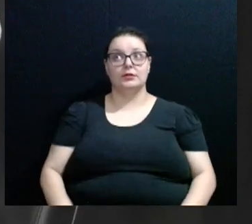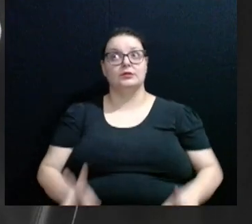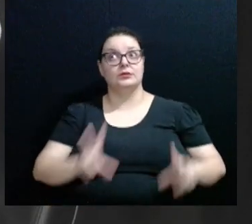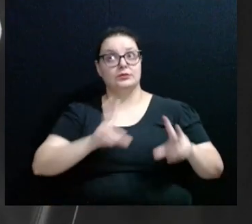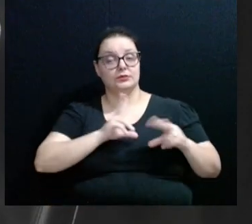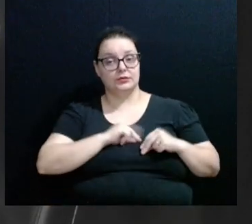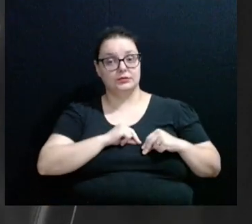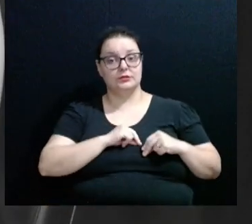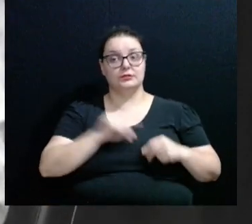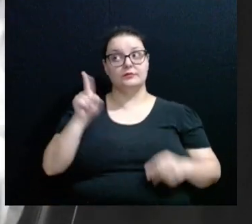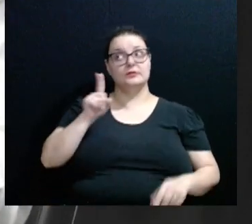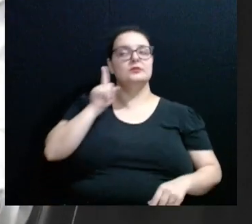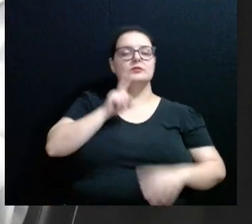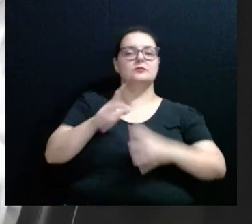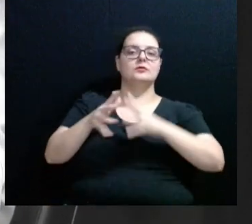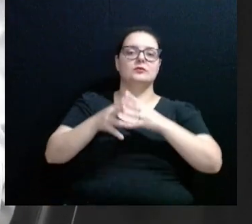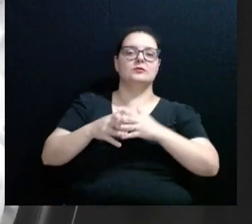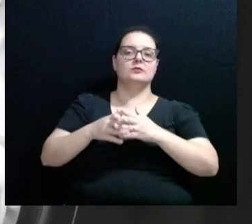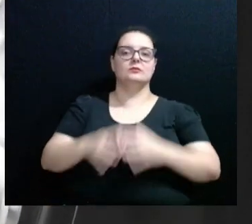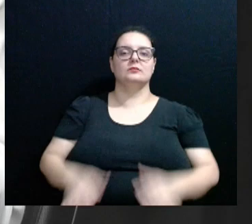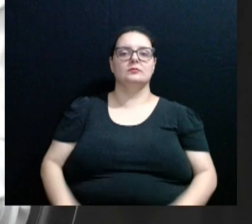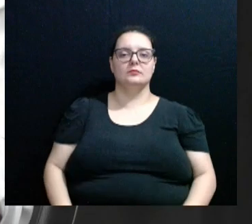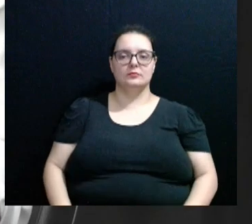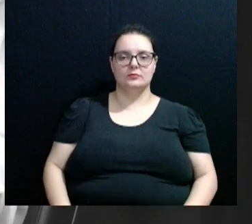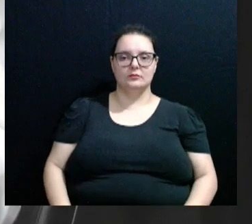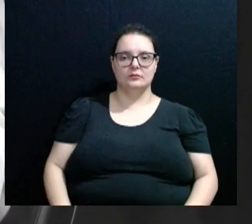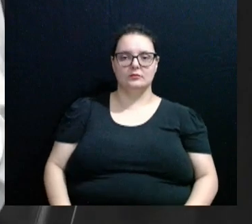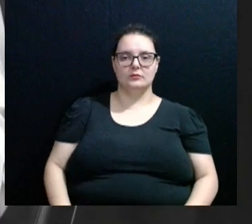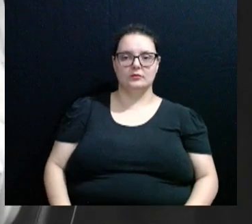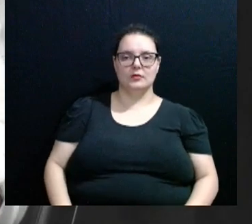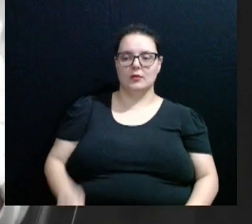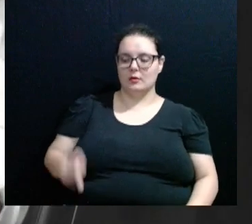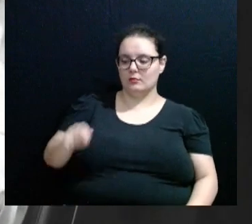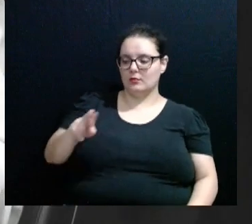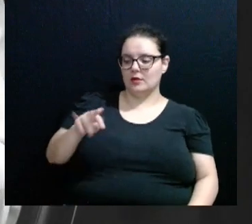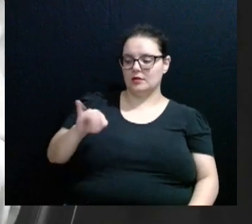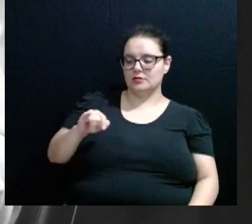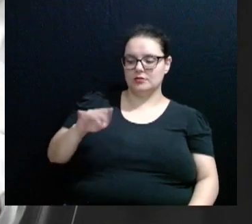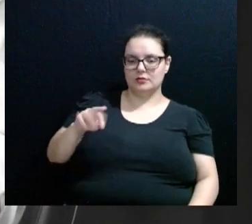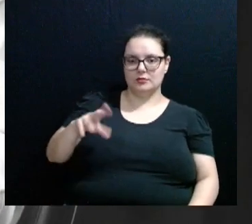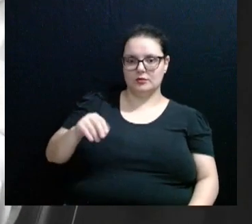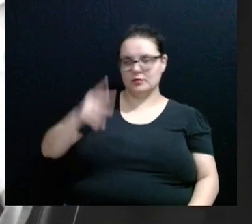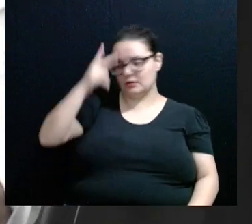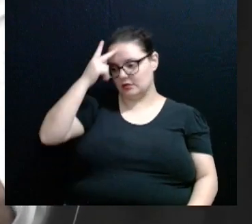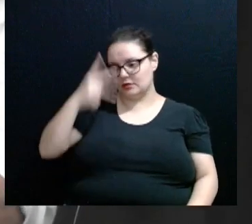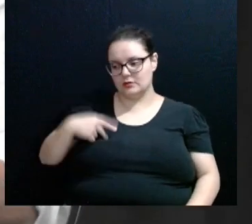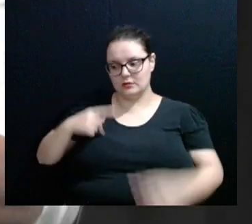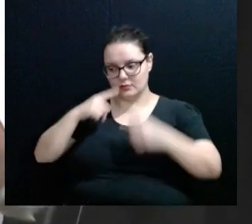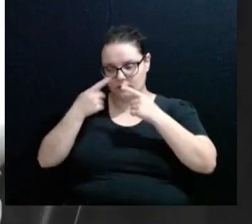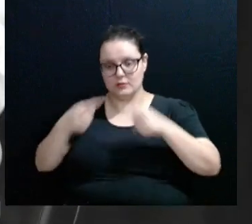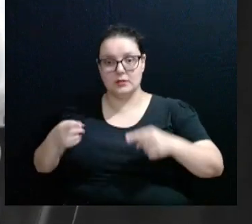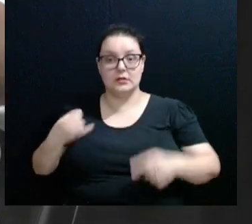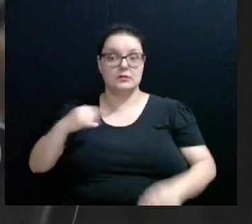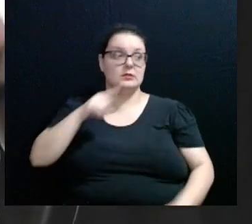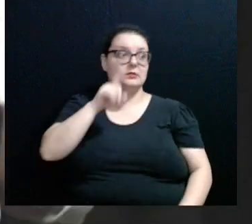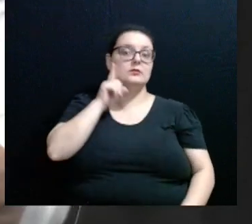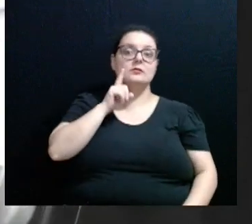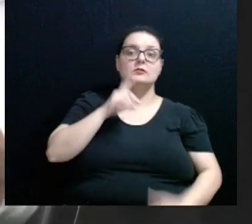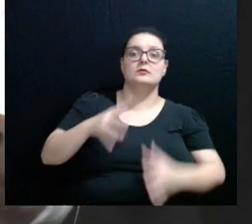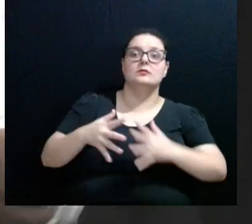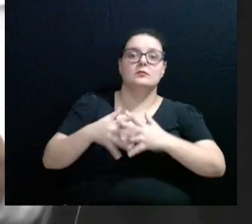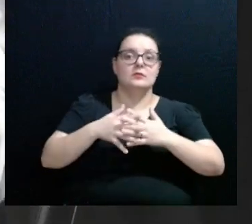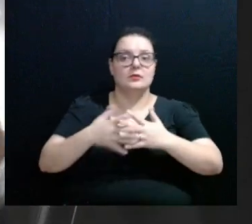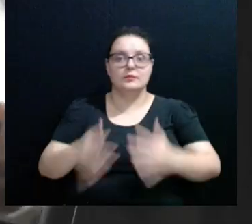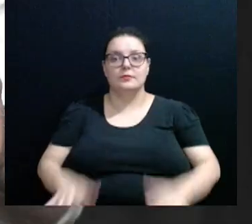Estados Unidos, eu peguei uma partitura, eu falei, se fosse nos Estados Unidos, isso estaria cercado com